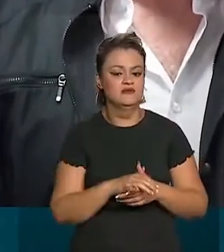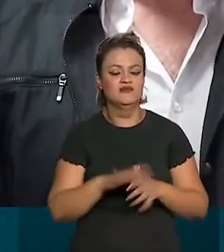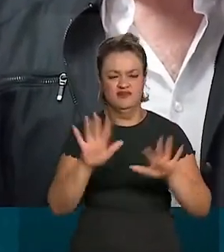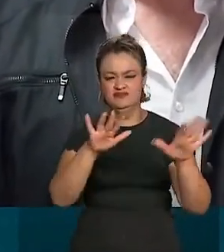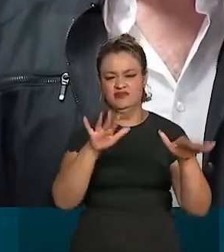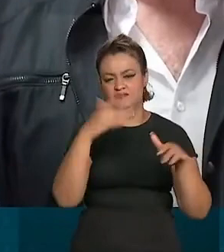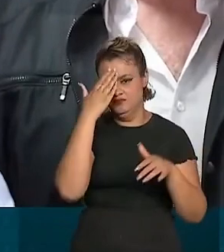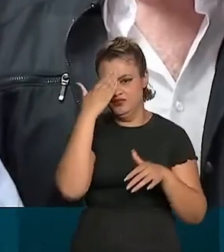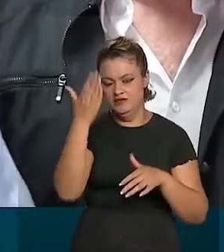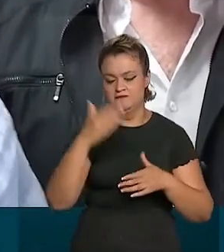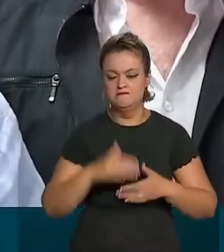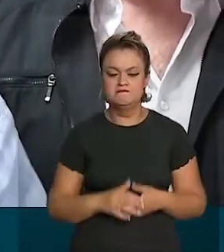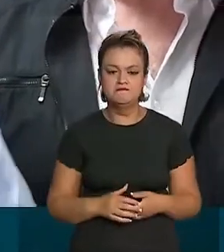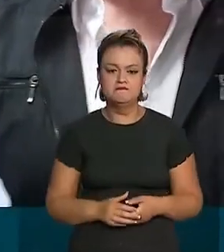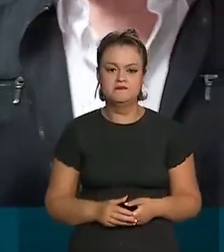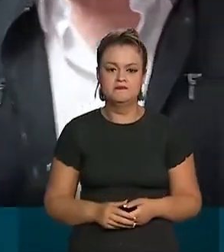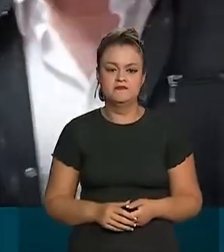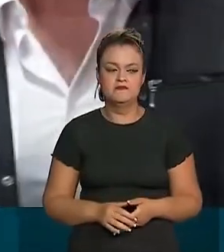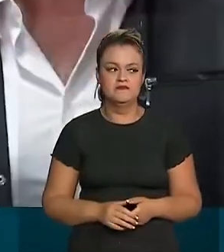gente? Obrigado. Obrigado, pessoal. Obrigado.